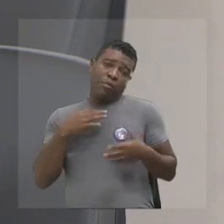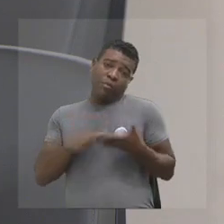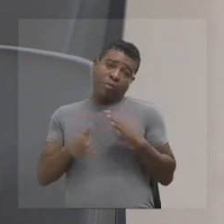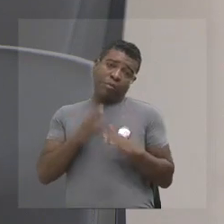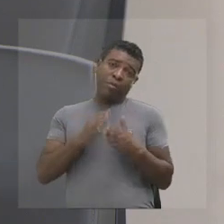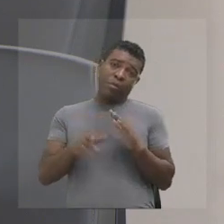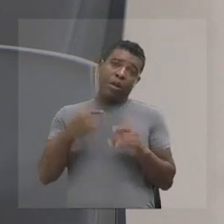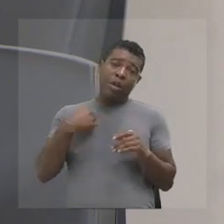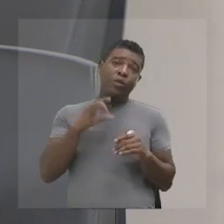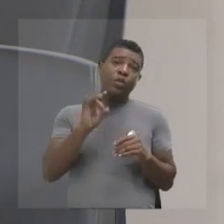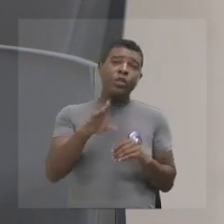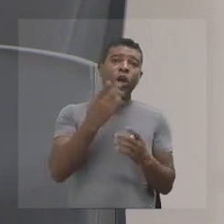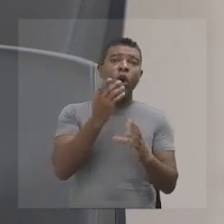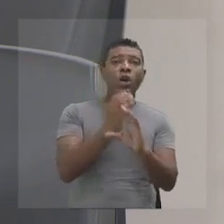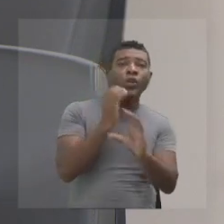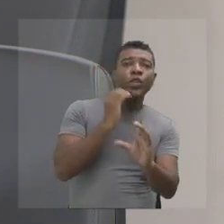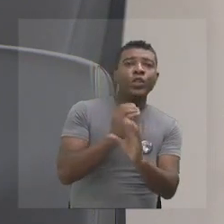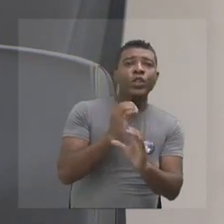parte